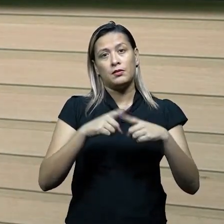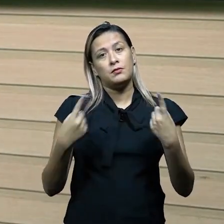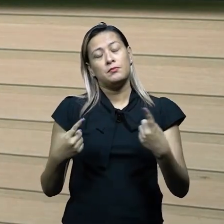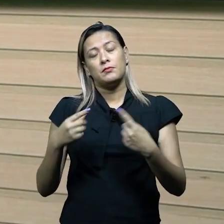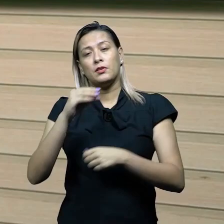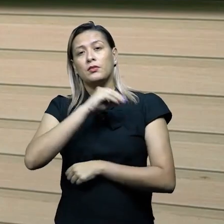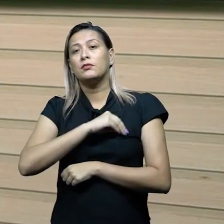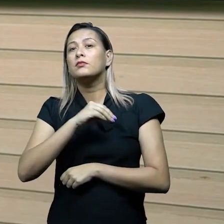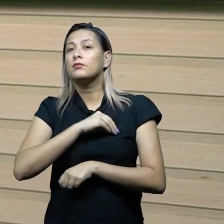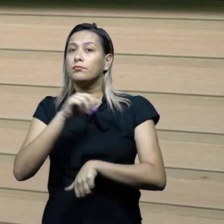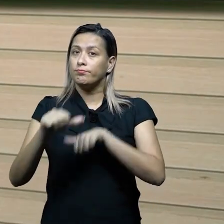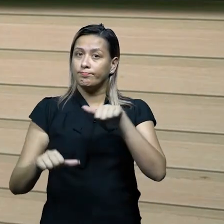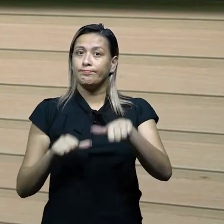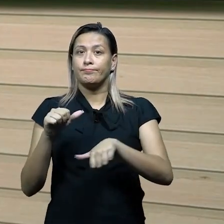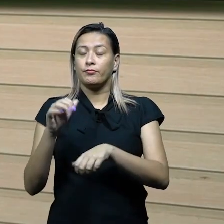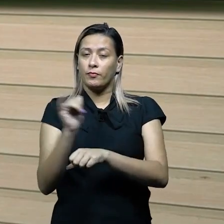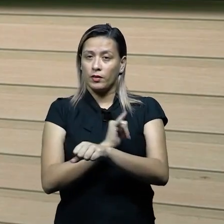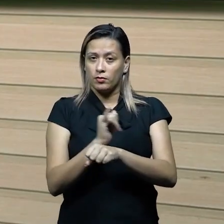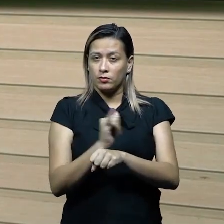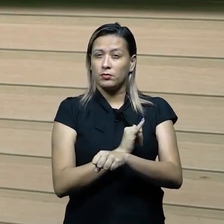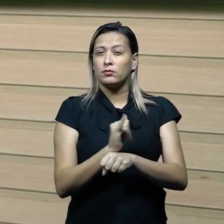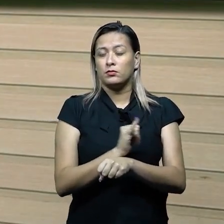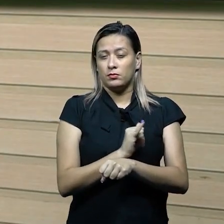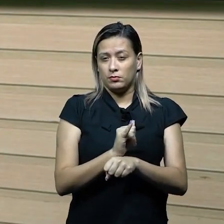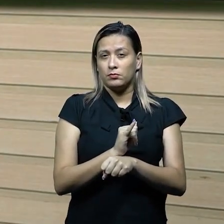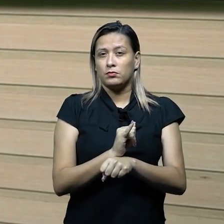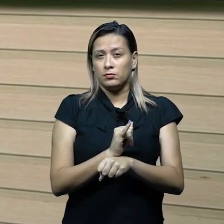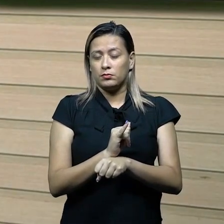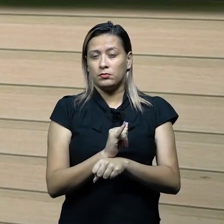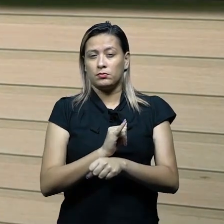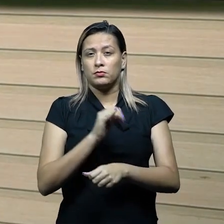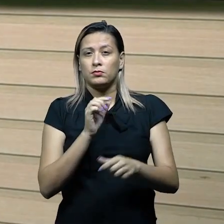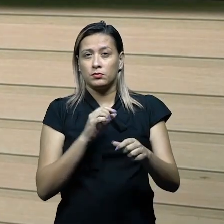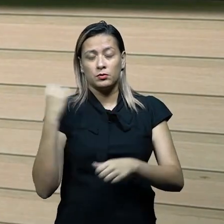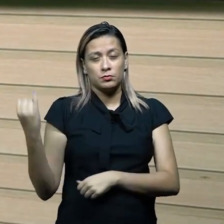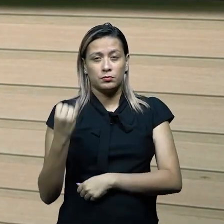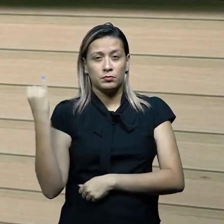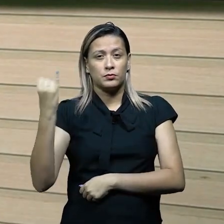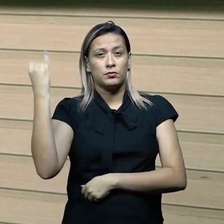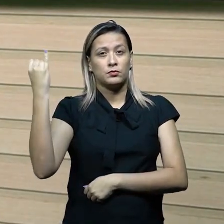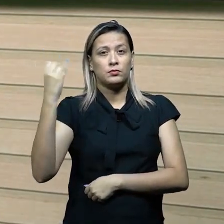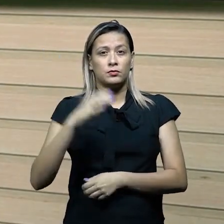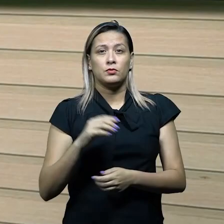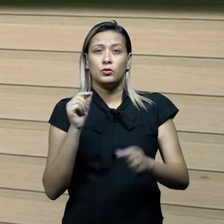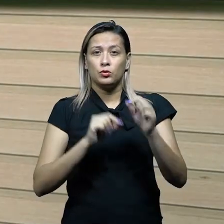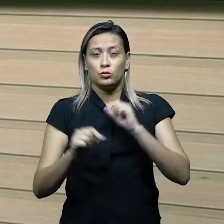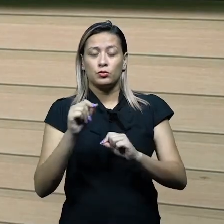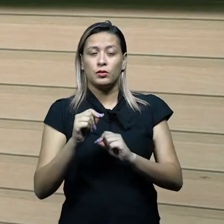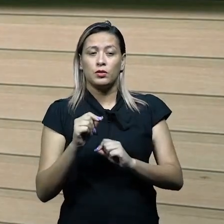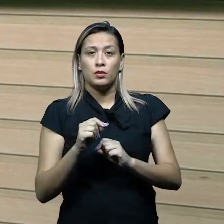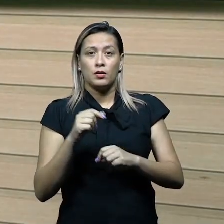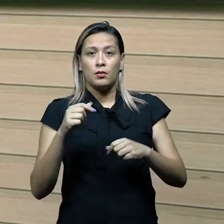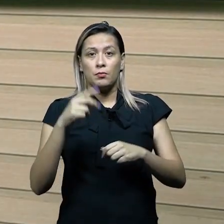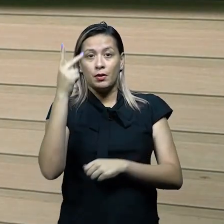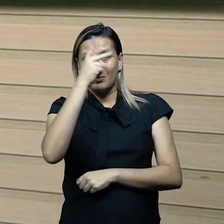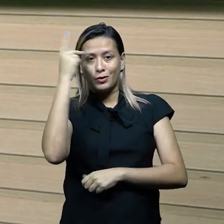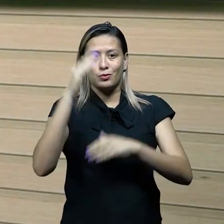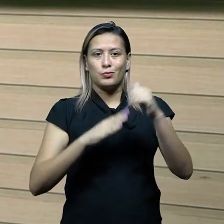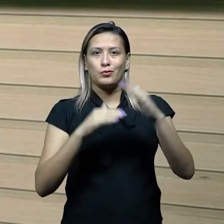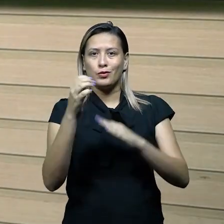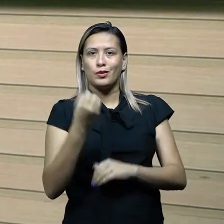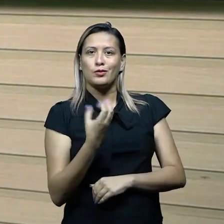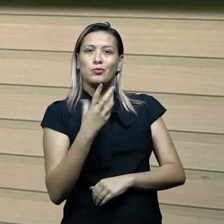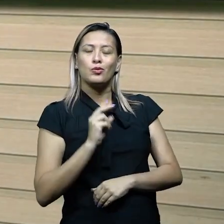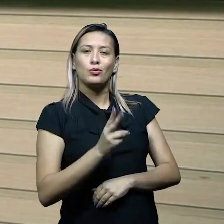você pelo menos mude o salário. E essa estratégia do plano de cargos e salários, ou plano de cargos e carreiras, ela é importantíssima para reter os bons